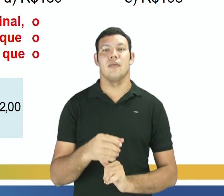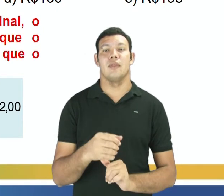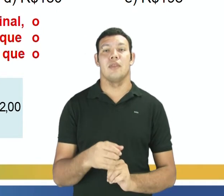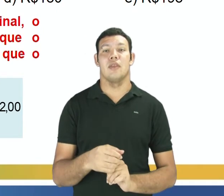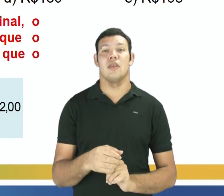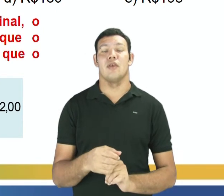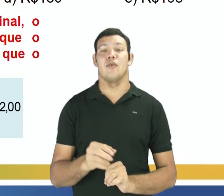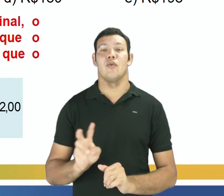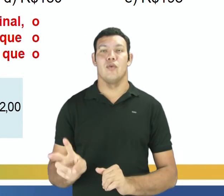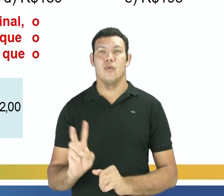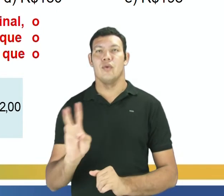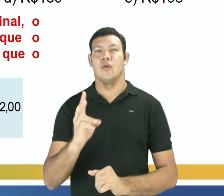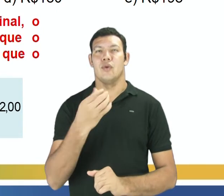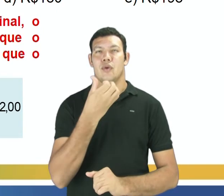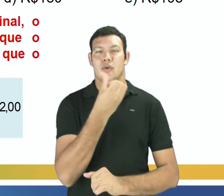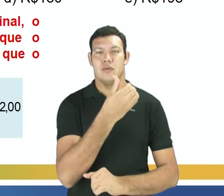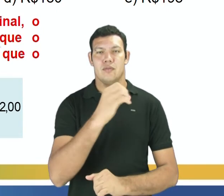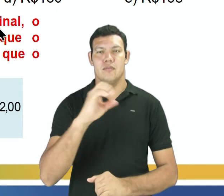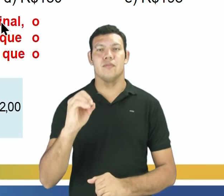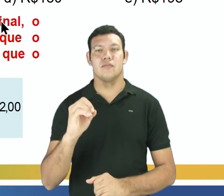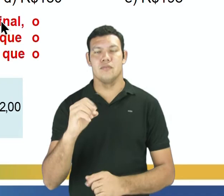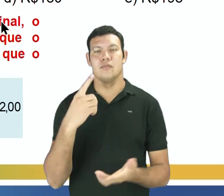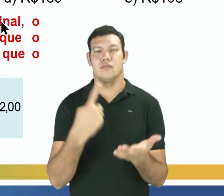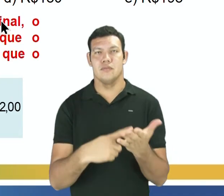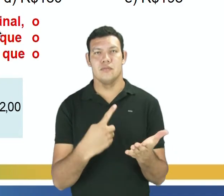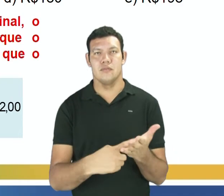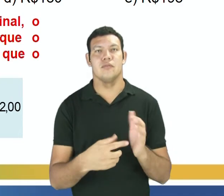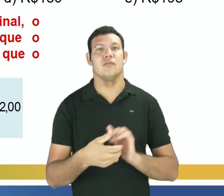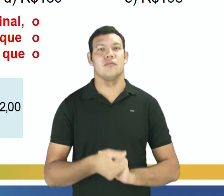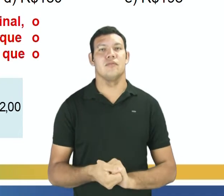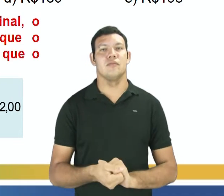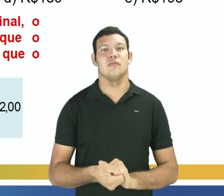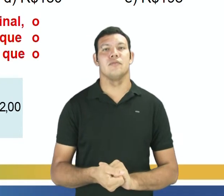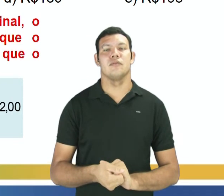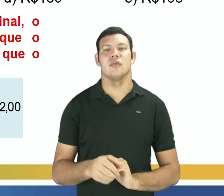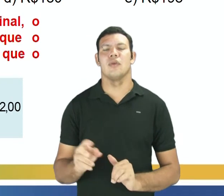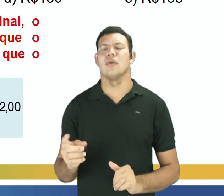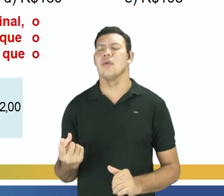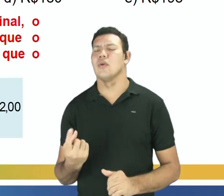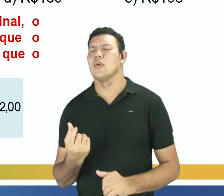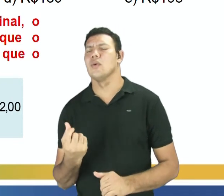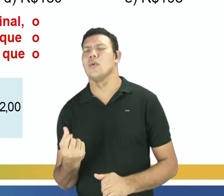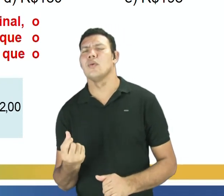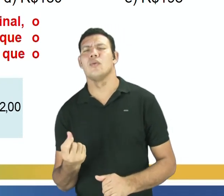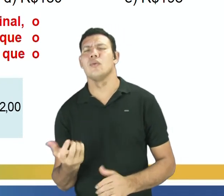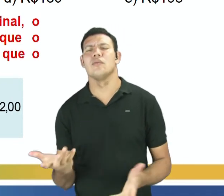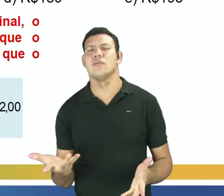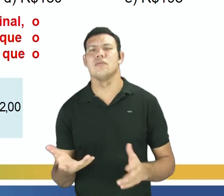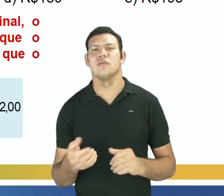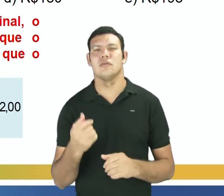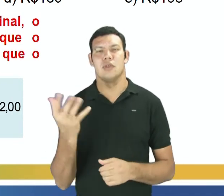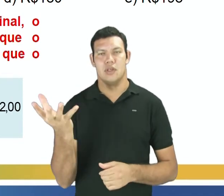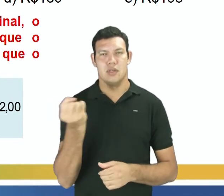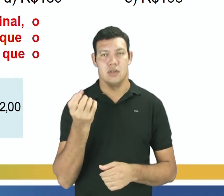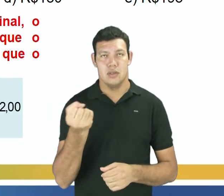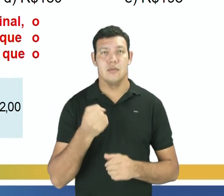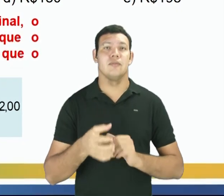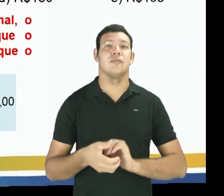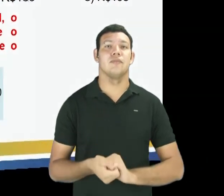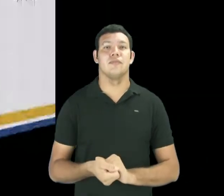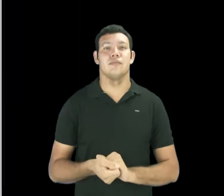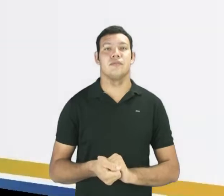esse comerciante. Então, qual seria o valor que ele ganhou, né, vendendo esses 990? Ele já